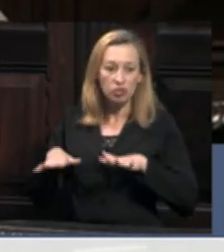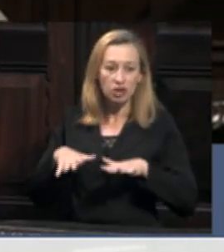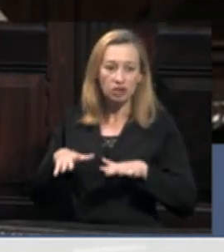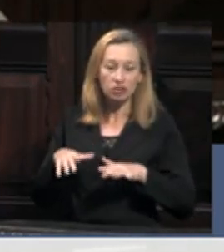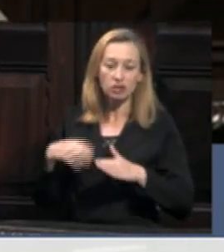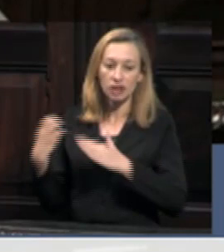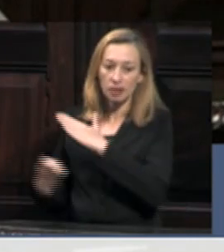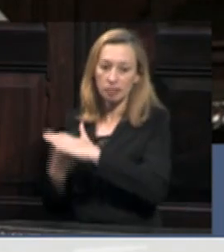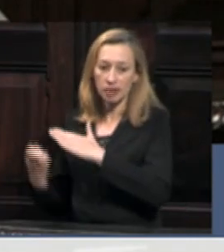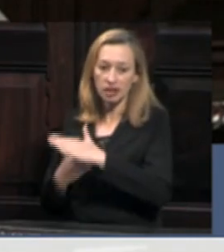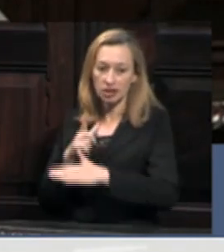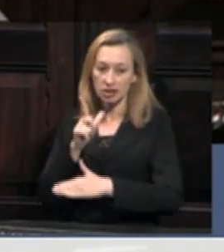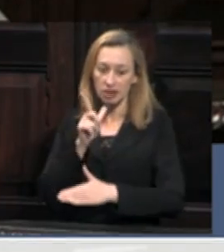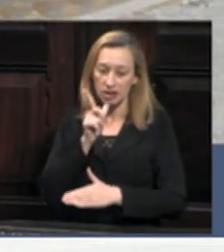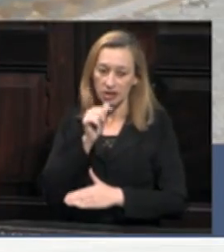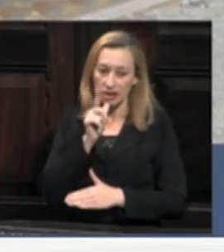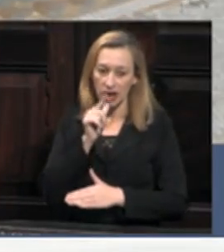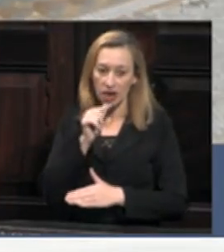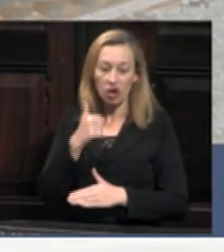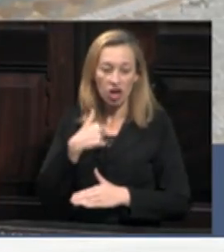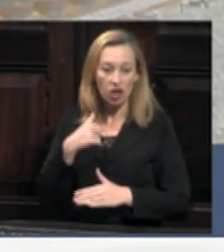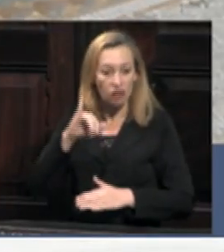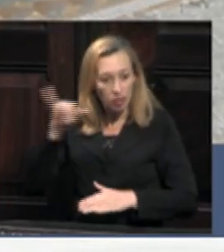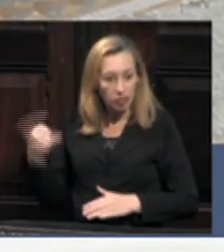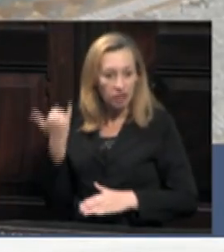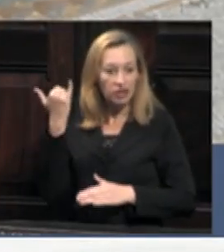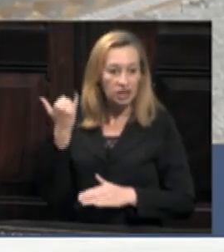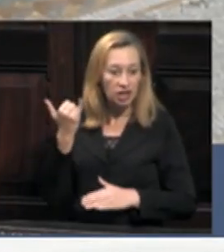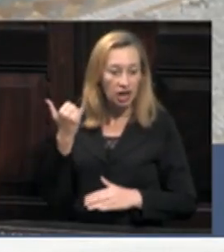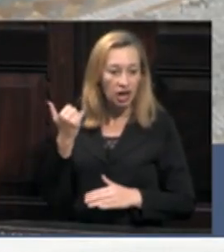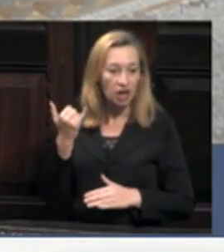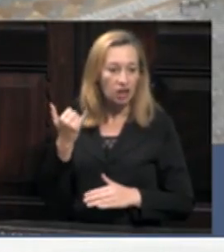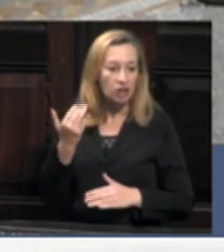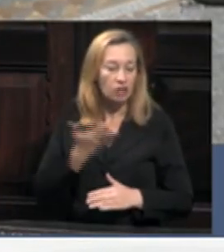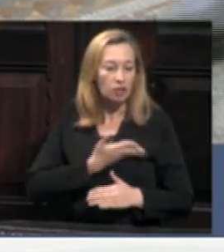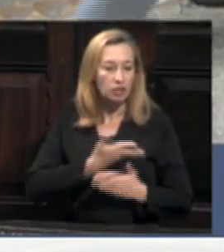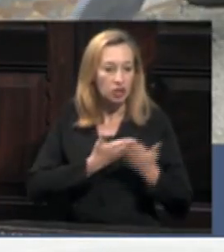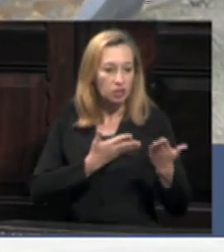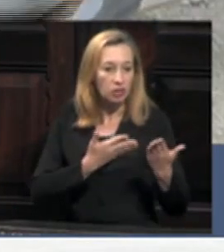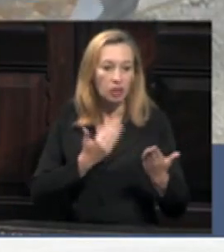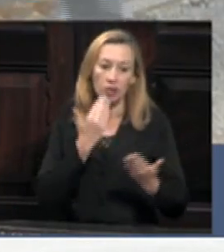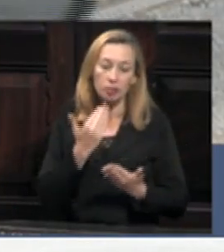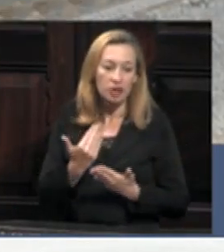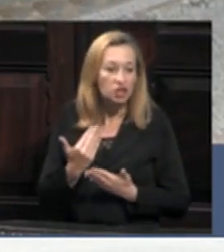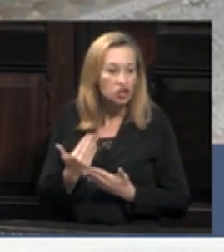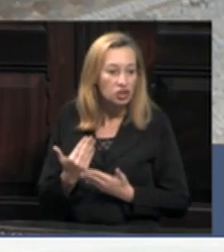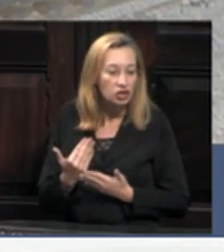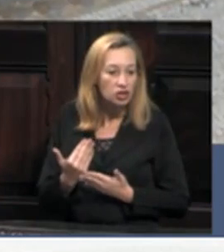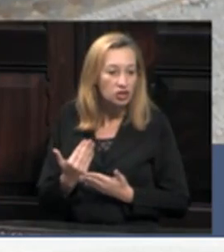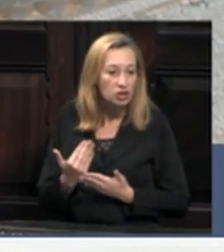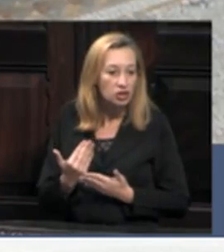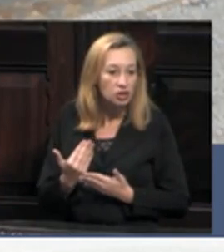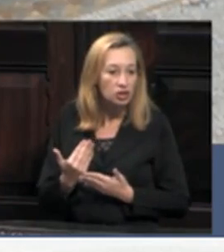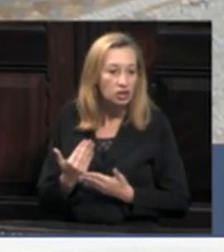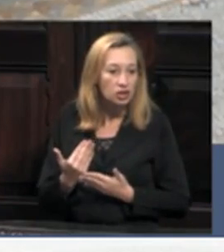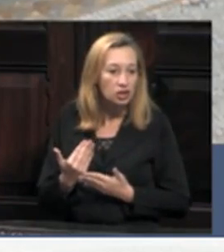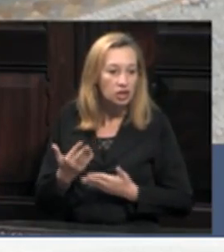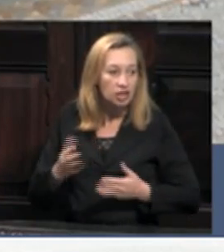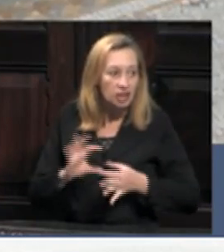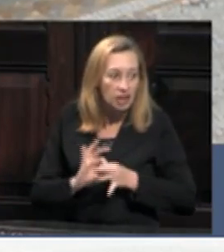outros vetos. Então, naturalmente, para aproveitar o pronunciamento de Vossa Excelência, pedir a Vossa Excelência que reitere a